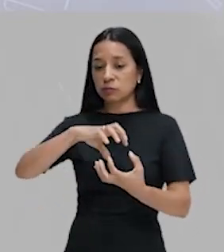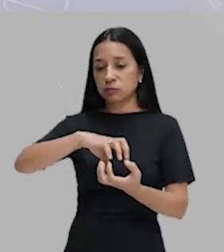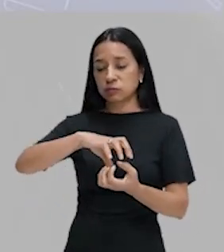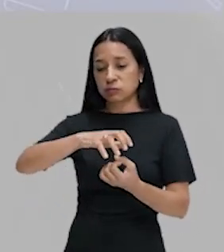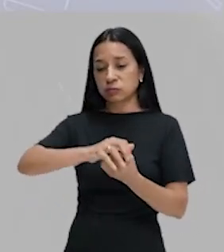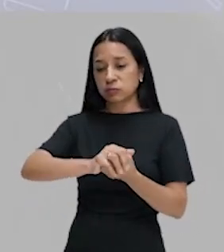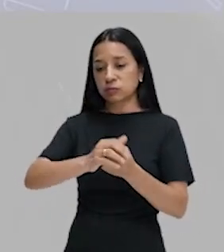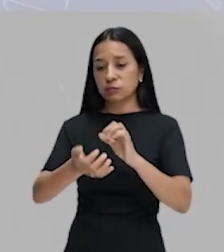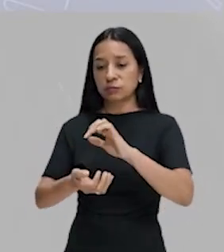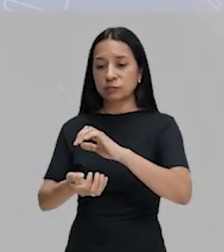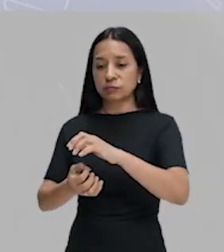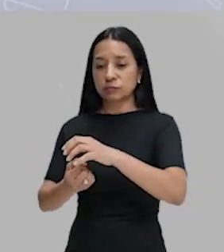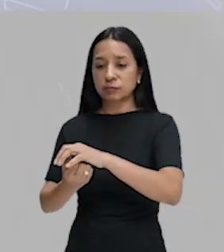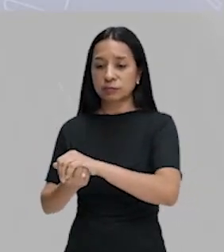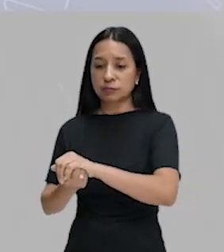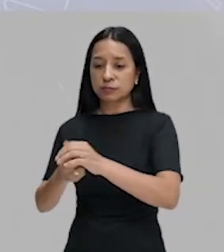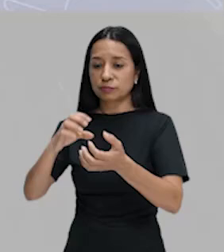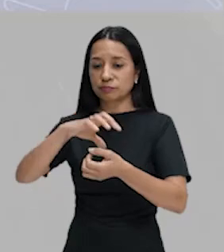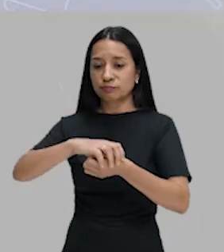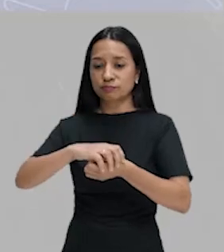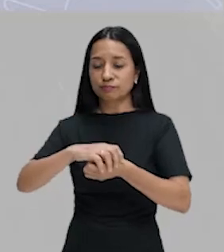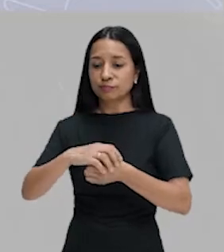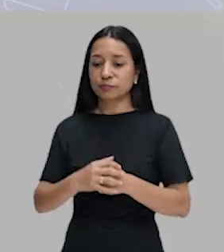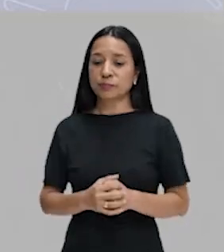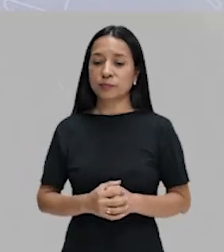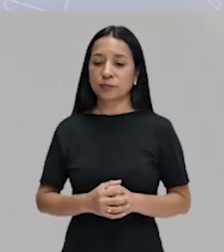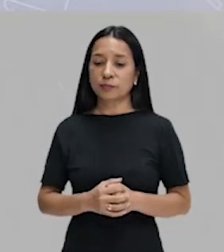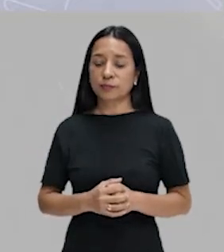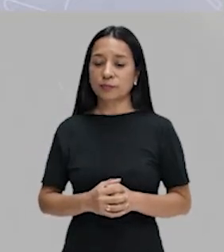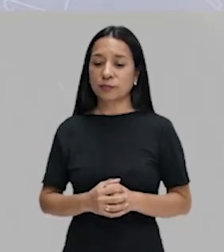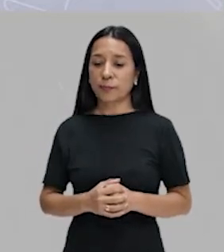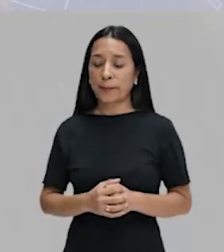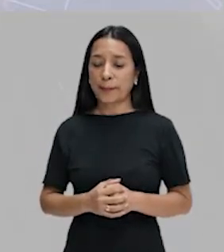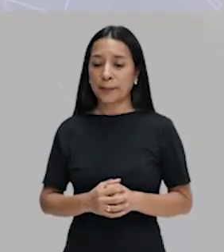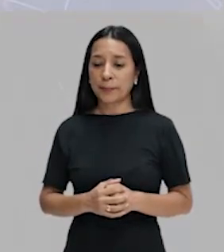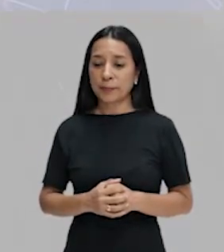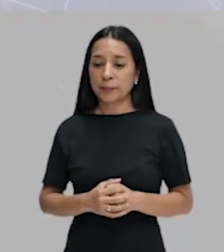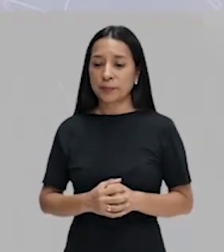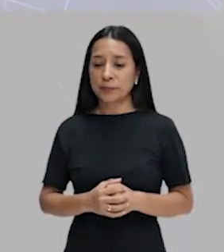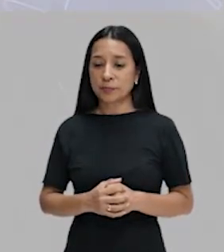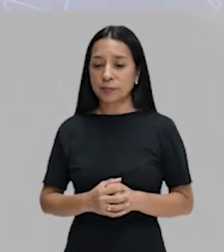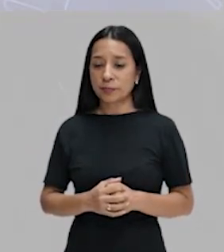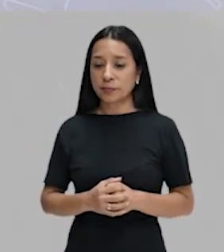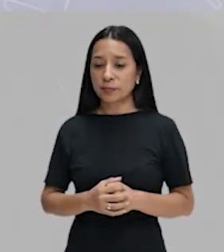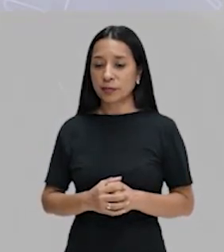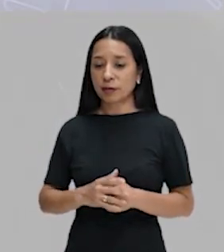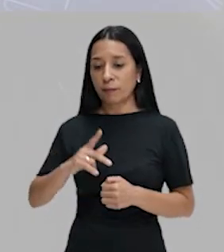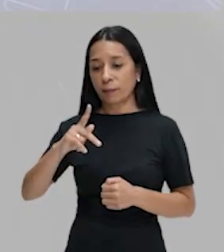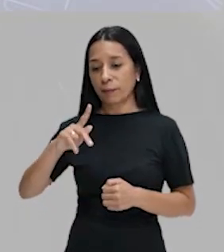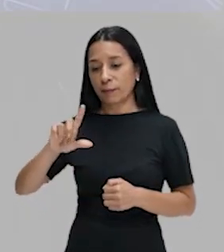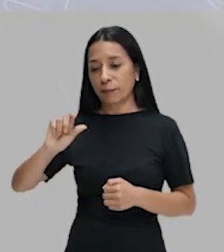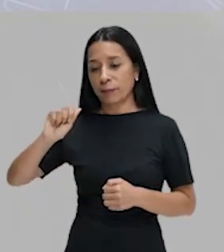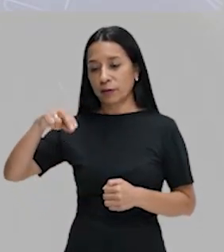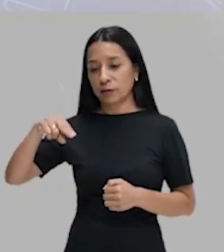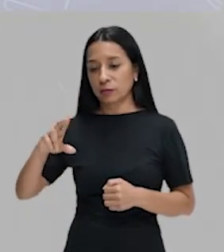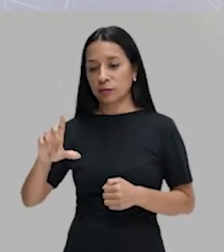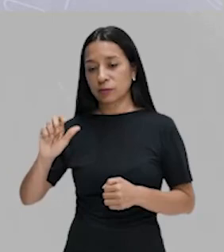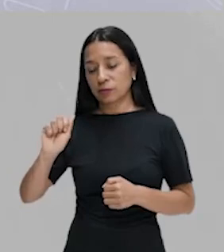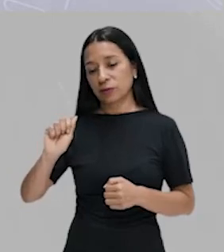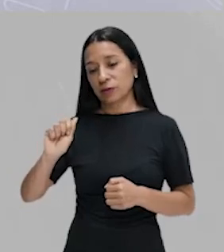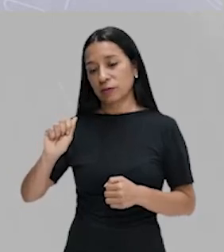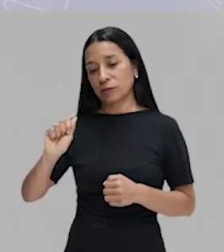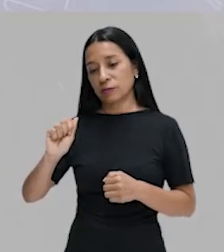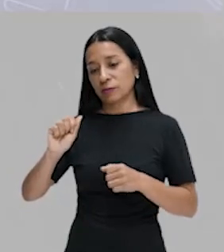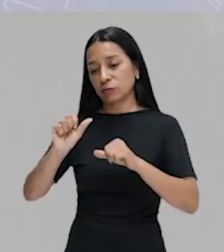das medusas. Ocorrendo a fecundação, vai gerar essa larva, que é chamada de plânula. Essa larva vai gerar